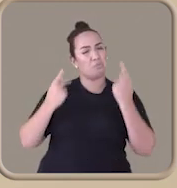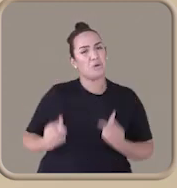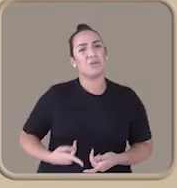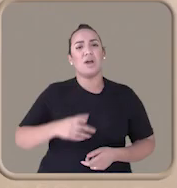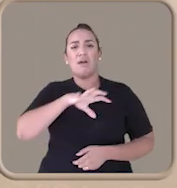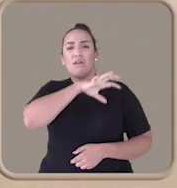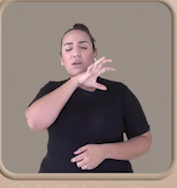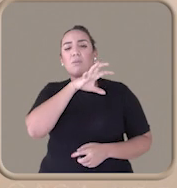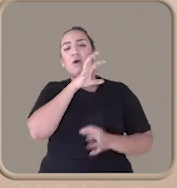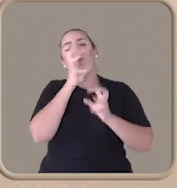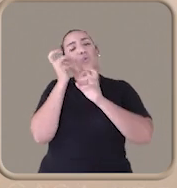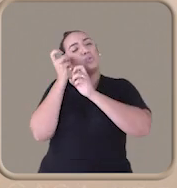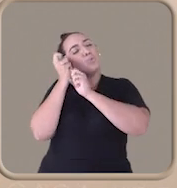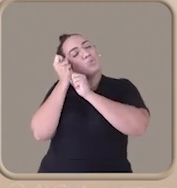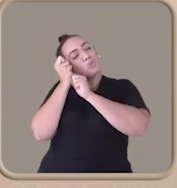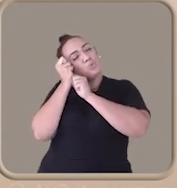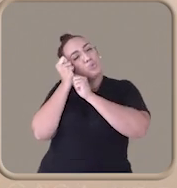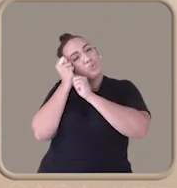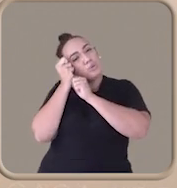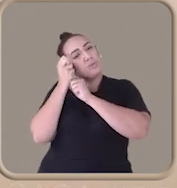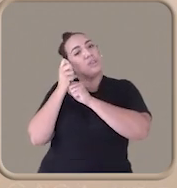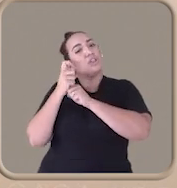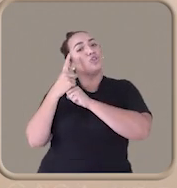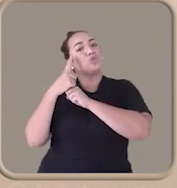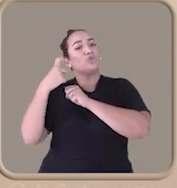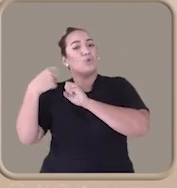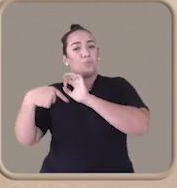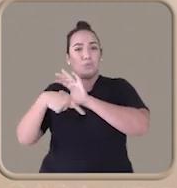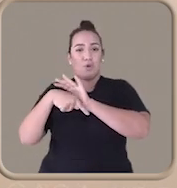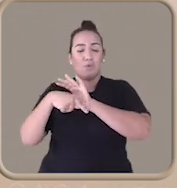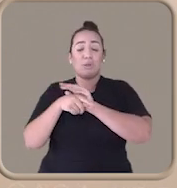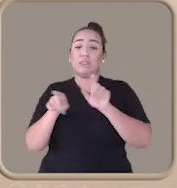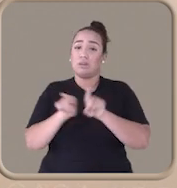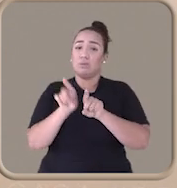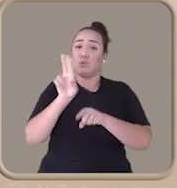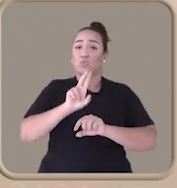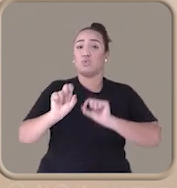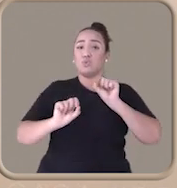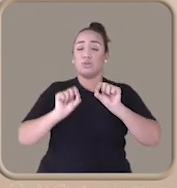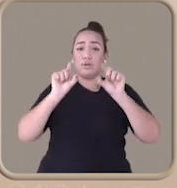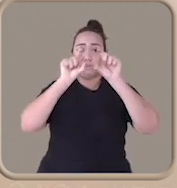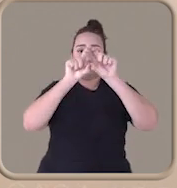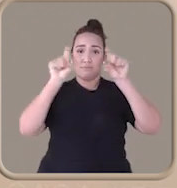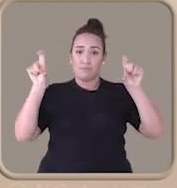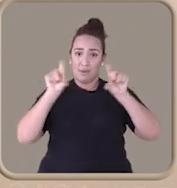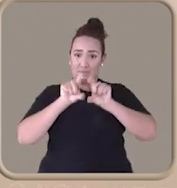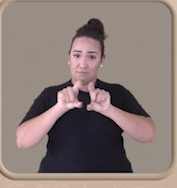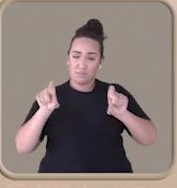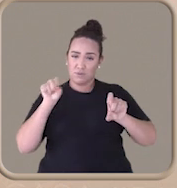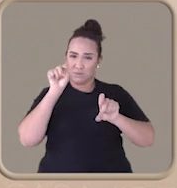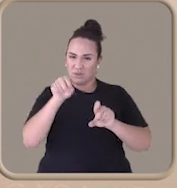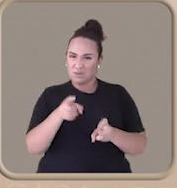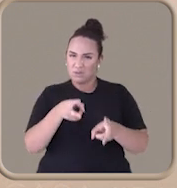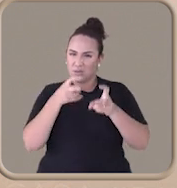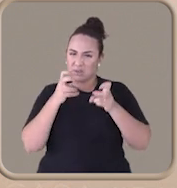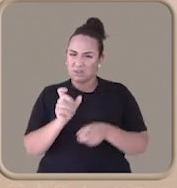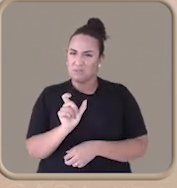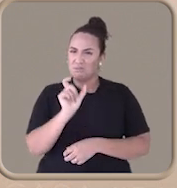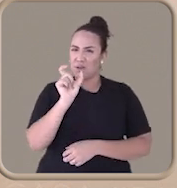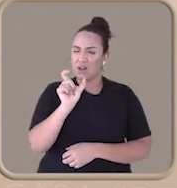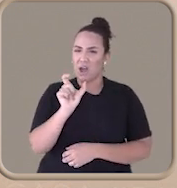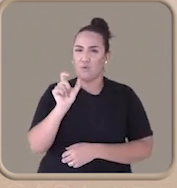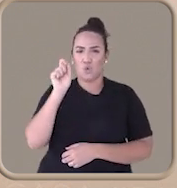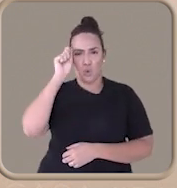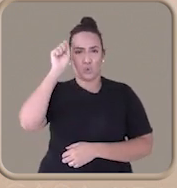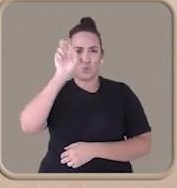dormir. Essa expressão também é muito utilizada em histórias em quadrinhos. Você consegue identificar qual palavra o autor usou